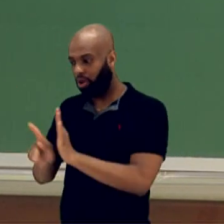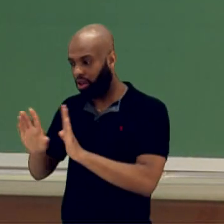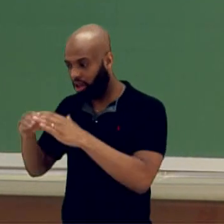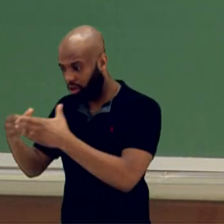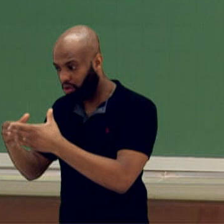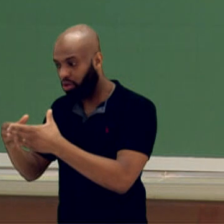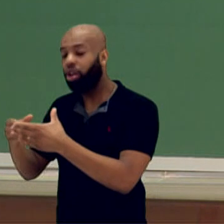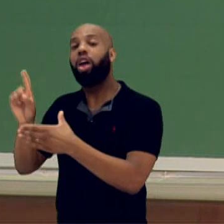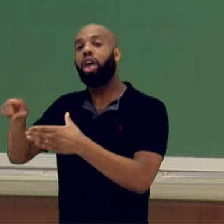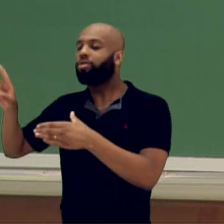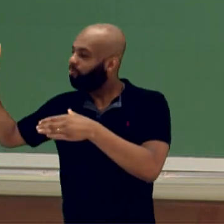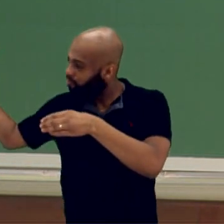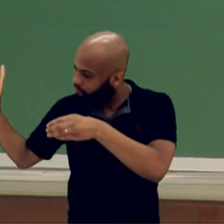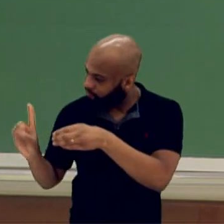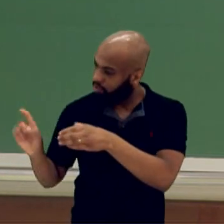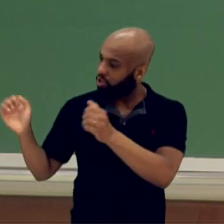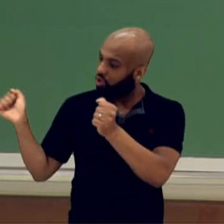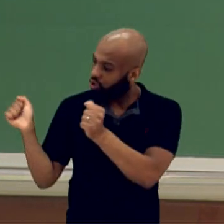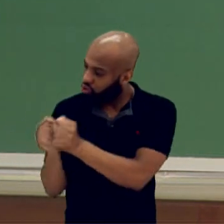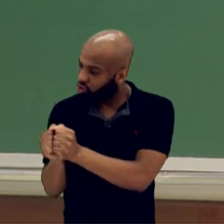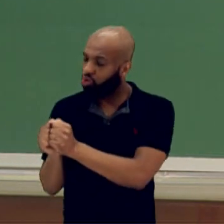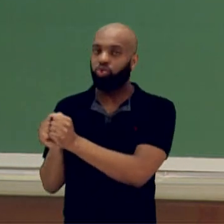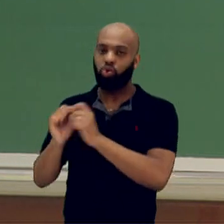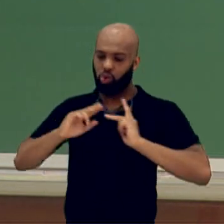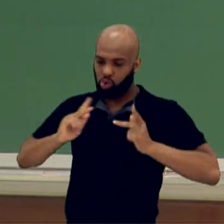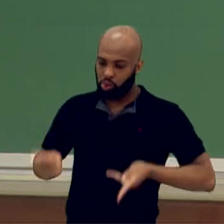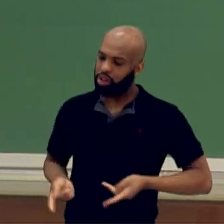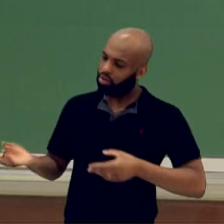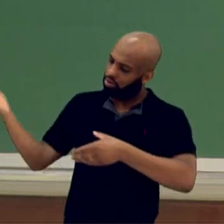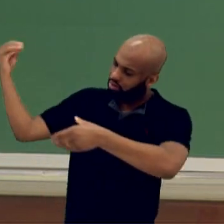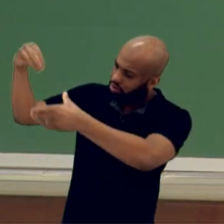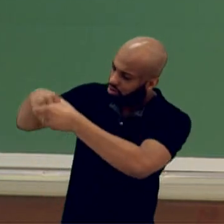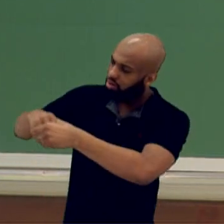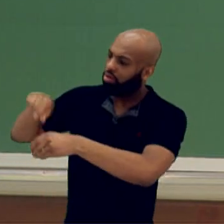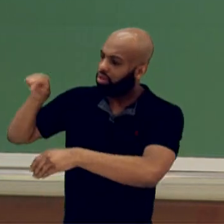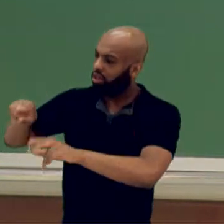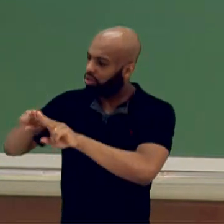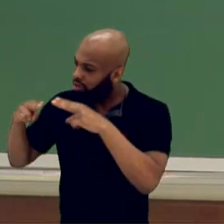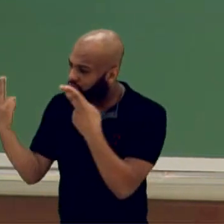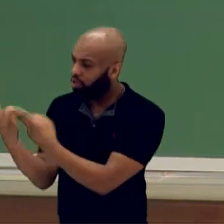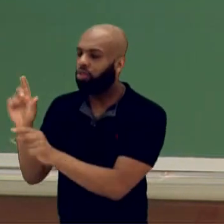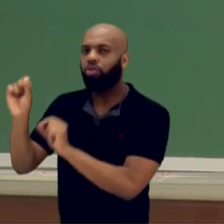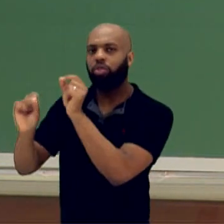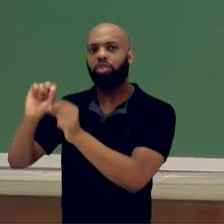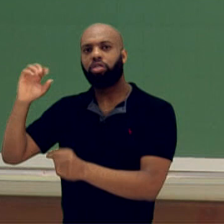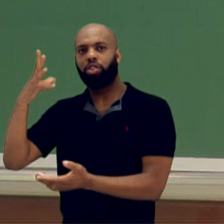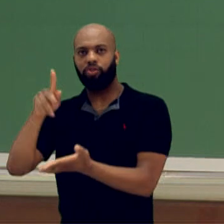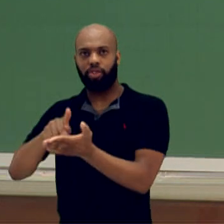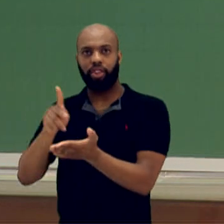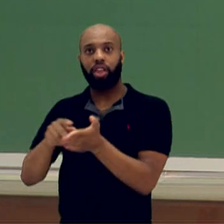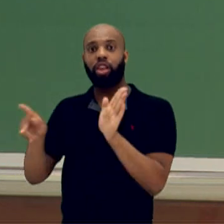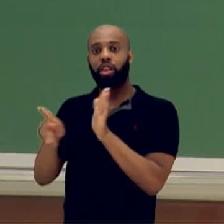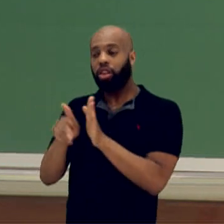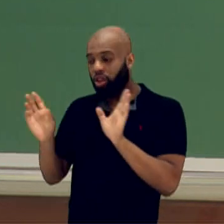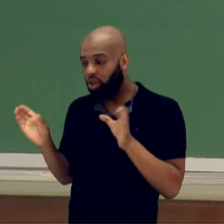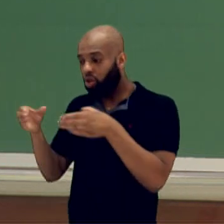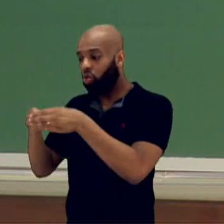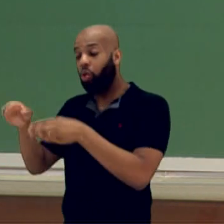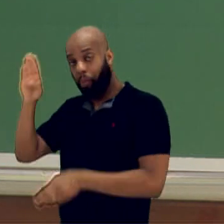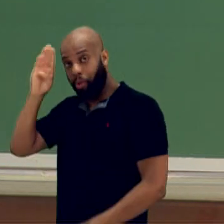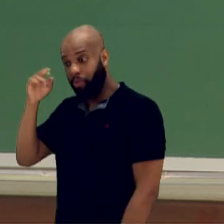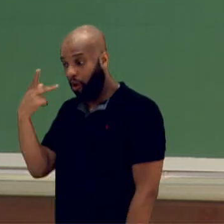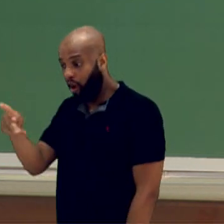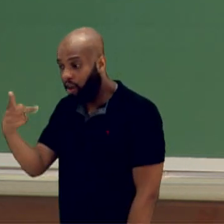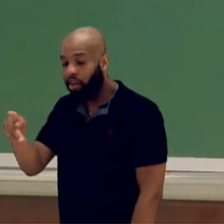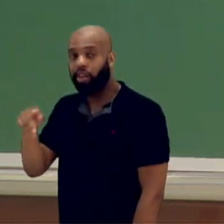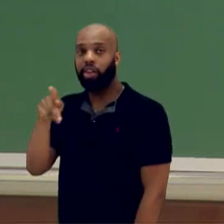algo imanente, ou seja, está dentro do próprio universo, dentro da própria realidade. Essa é a definição principal aí,